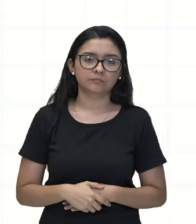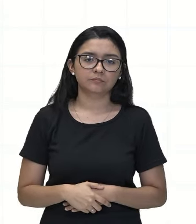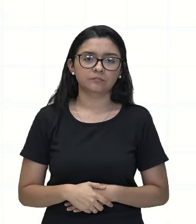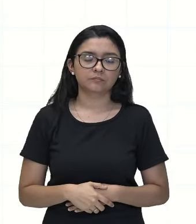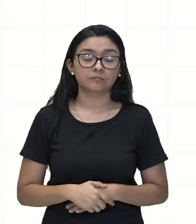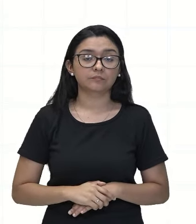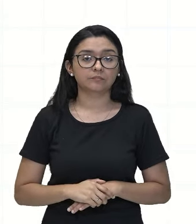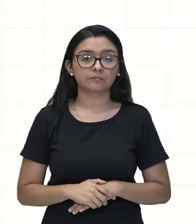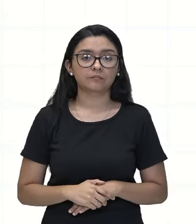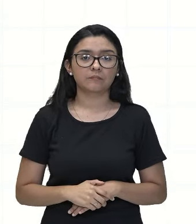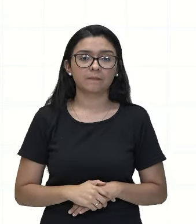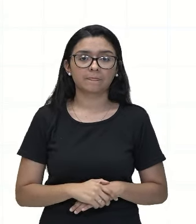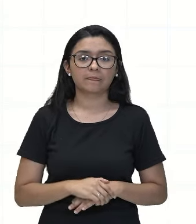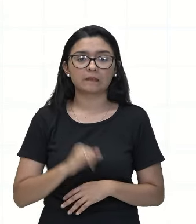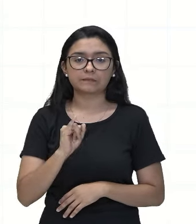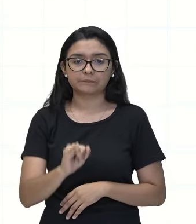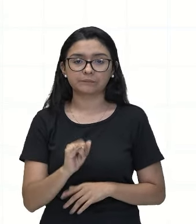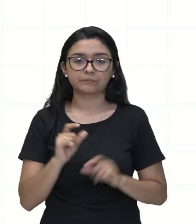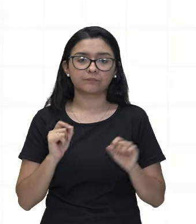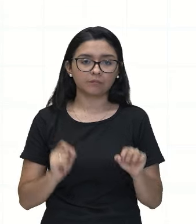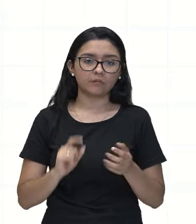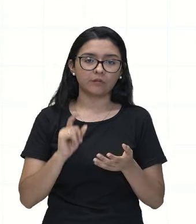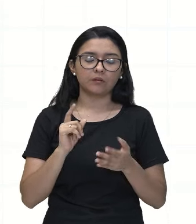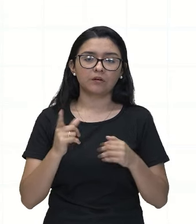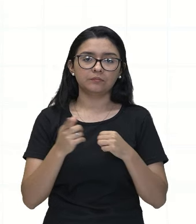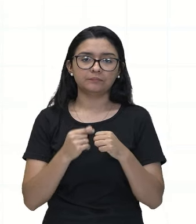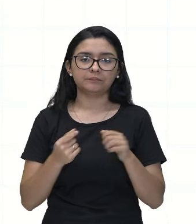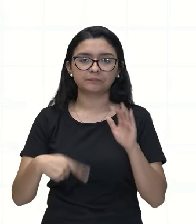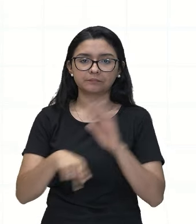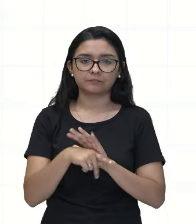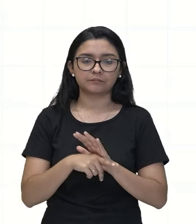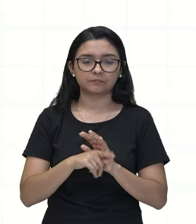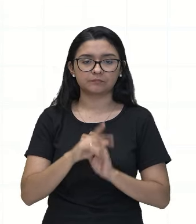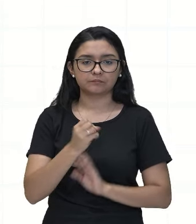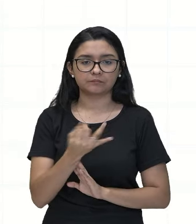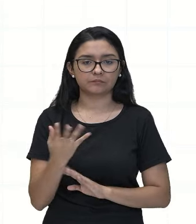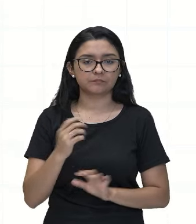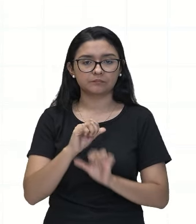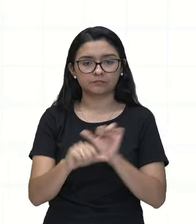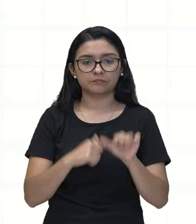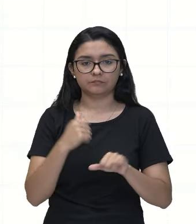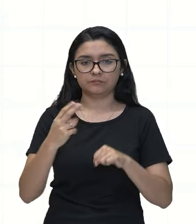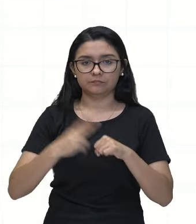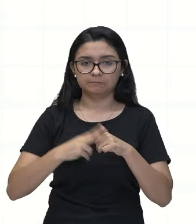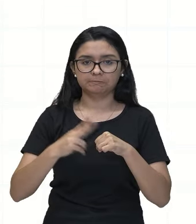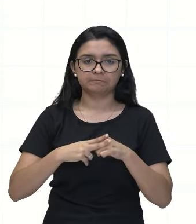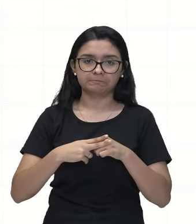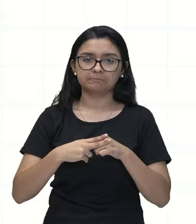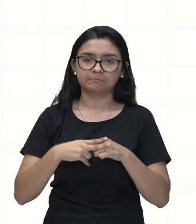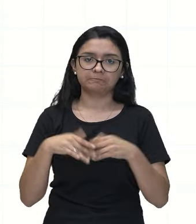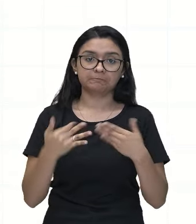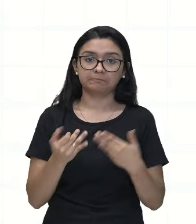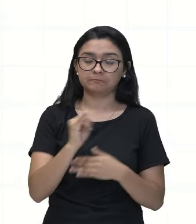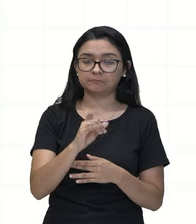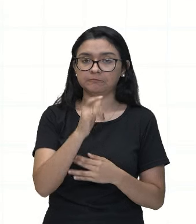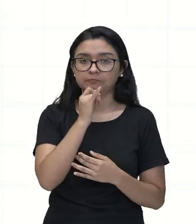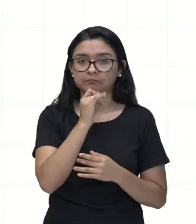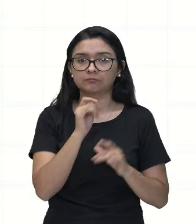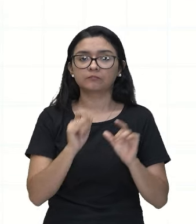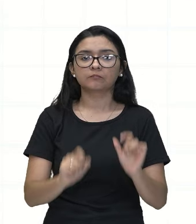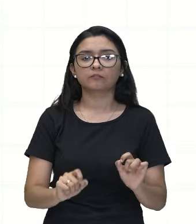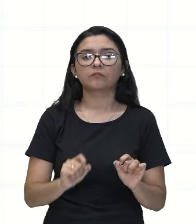precedidos de artigo no plural o verbo irá para o PL eh não sendo assim irá para